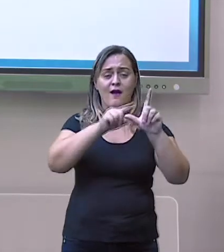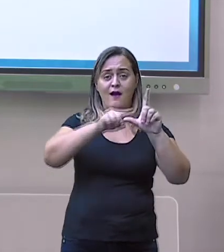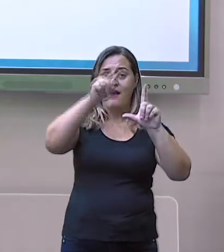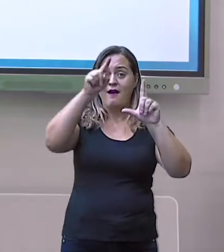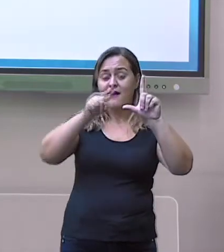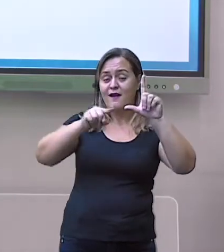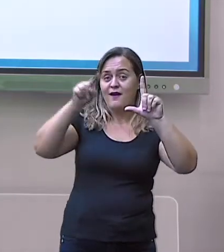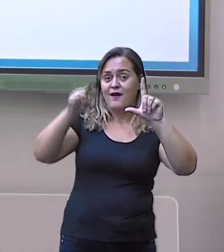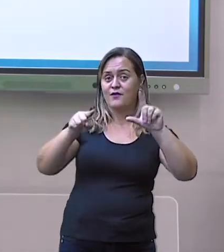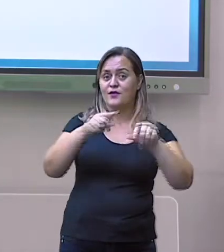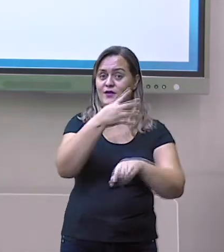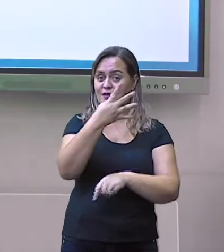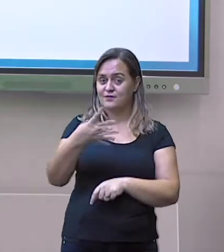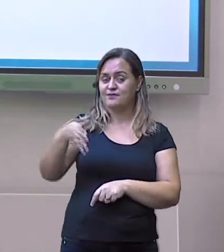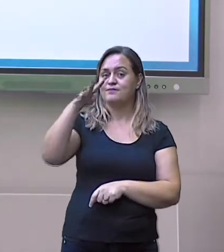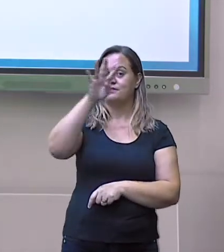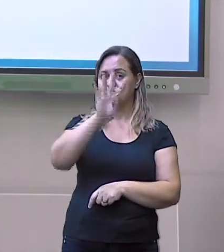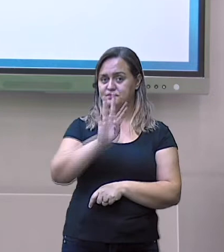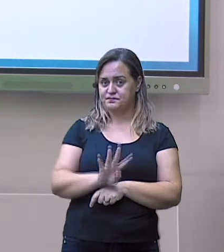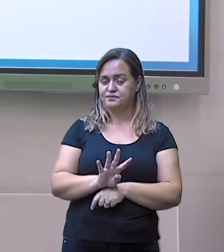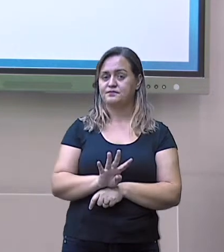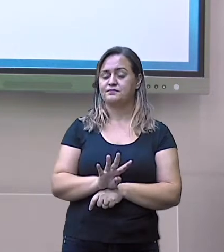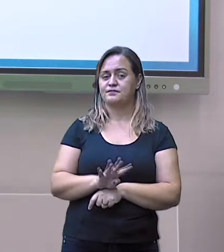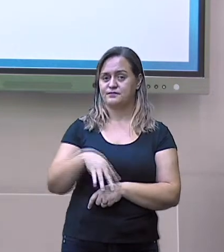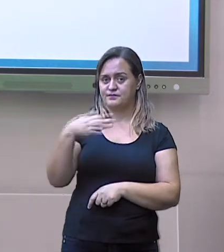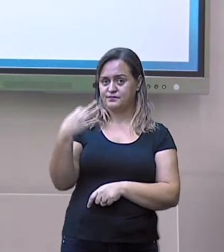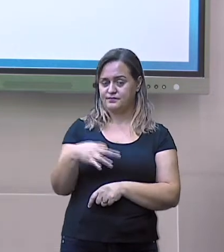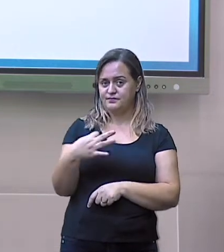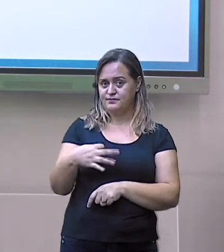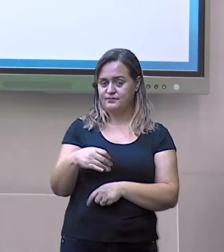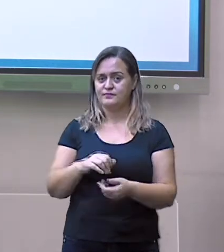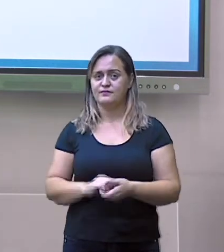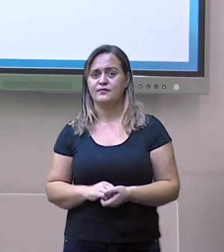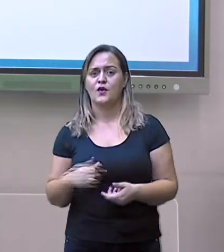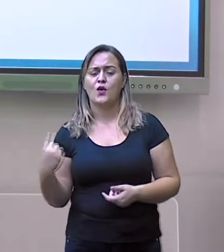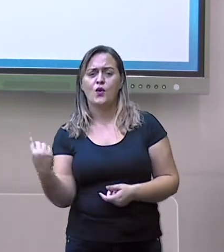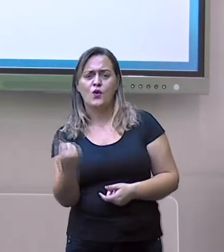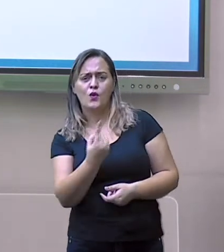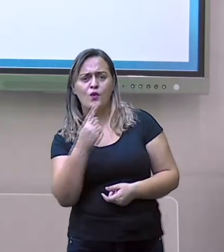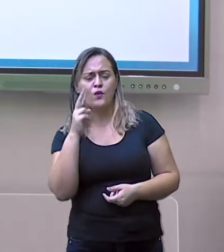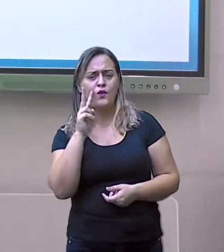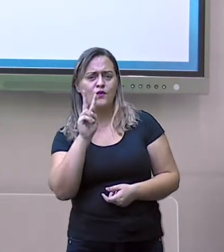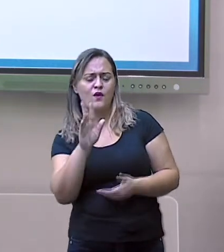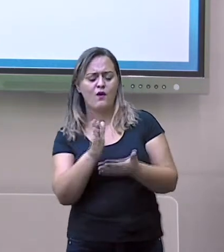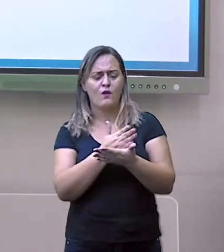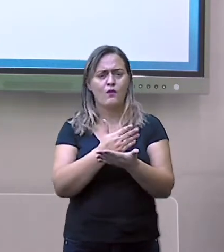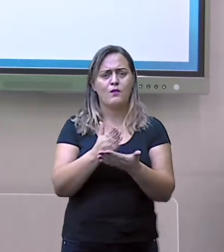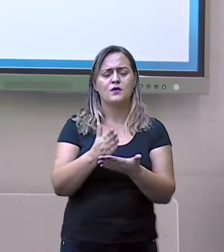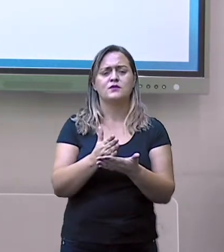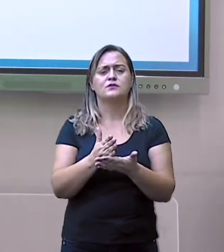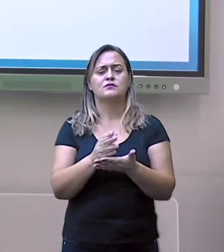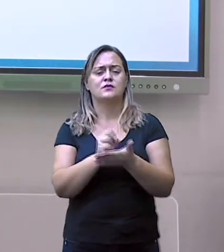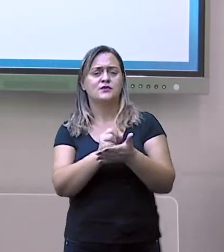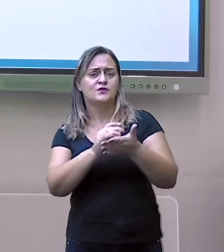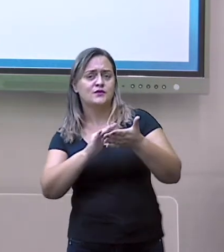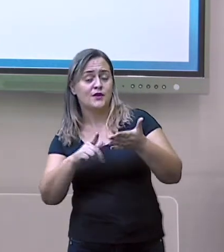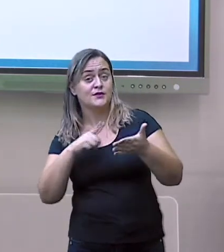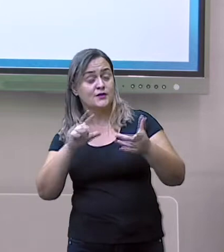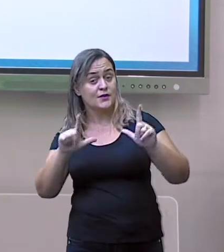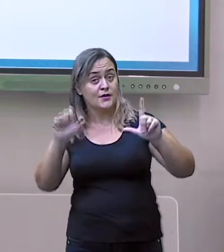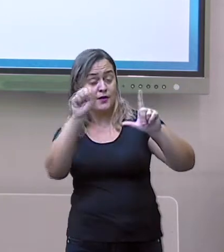estaremos fazendo a correção de algumas atividades que estão na plataforma SmedGB. Por isso, pegue o seu